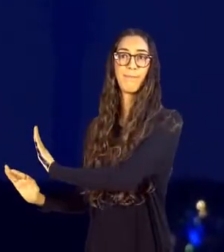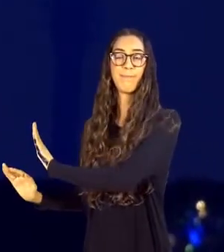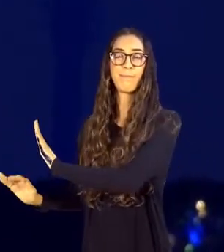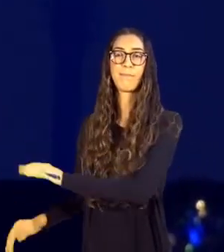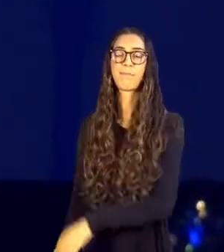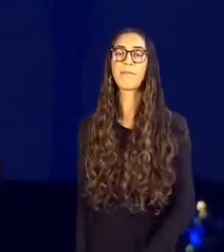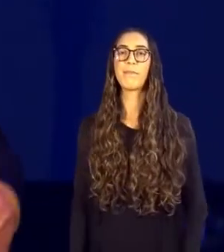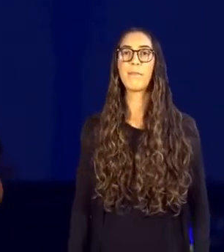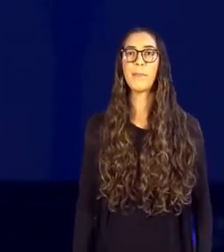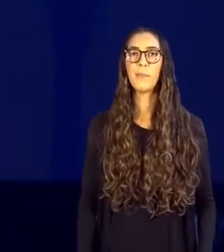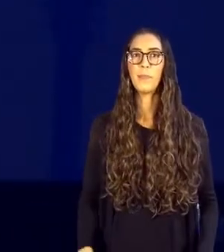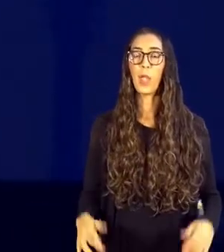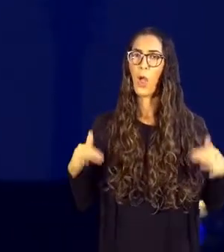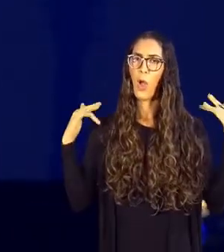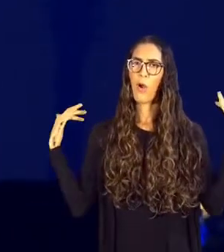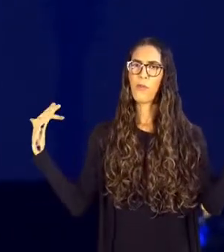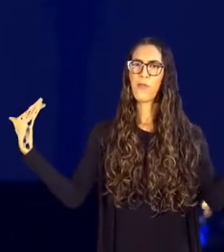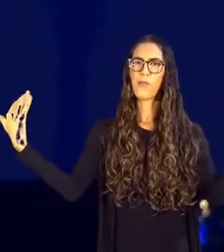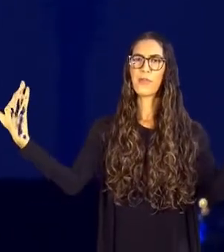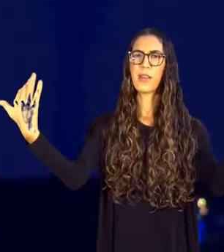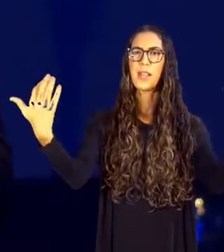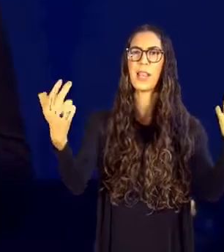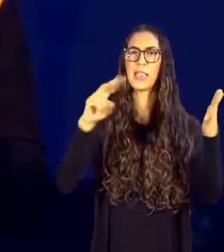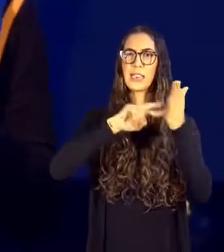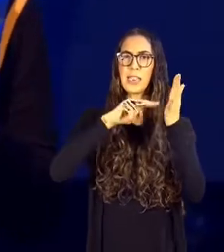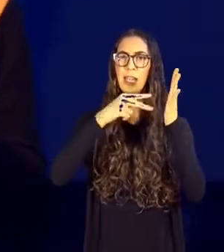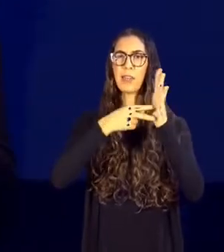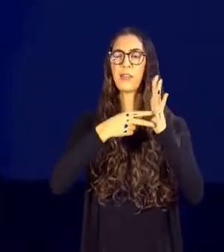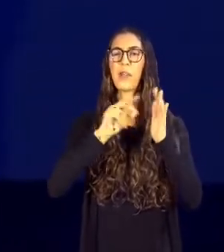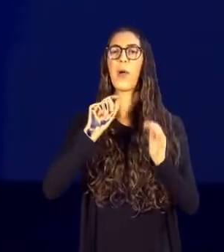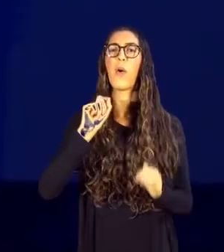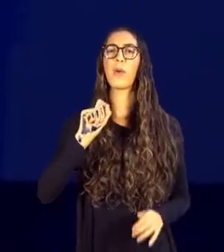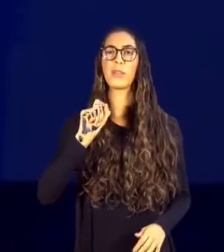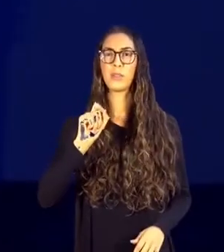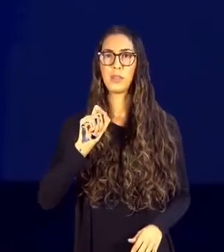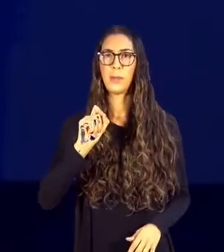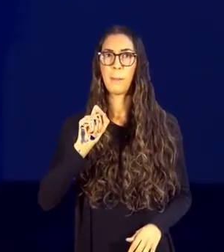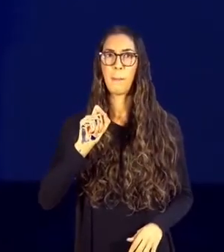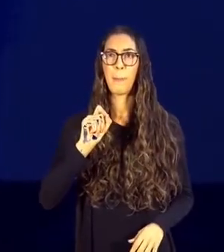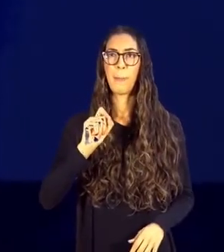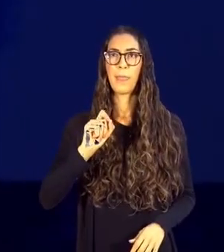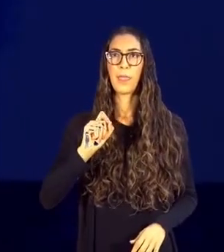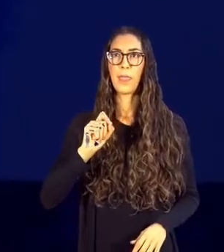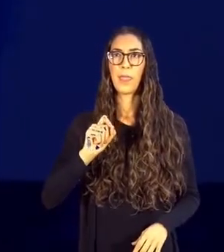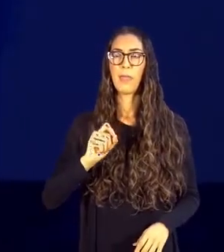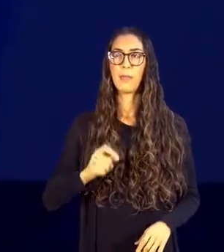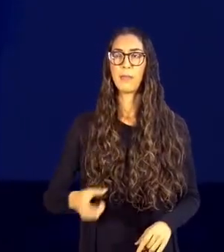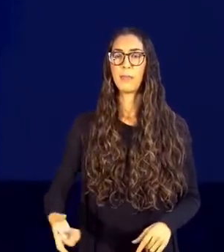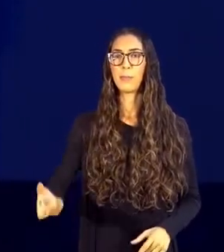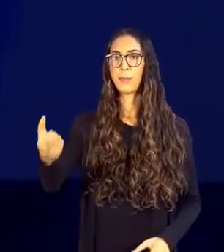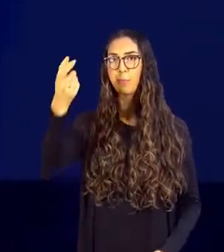que são fortalezas? Fortalezas são quando os pensamentos vêm e eles